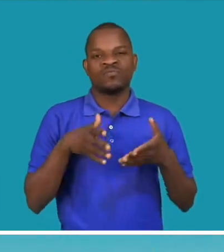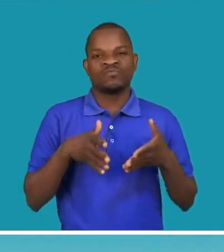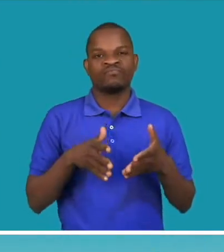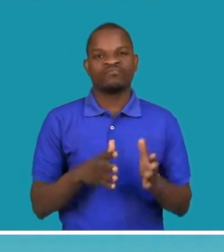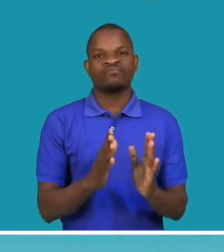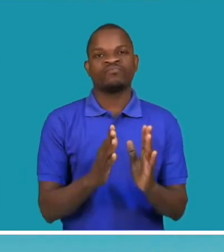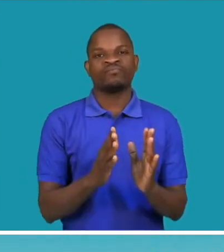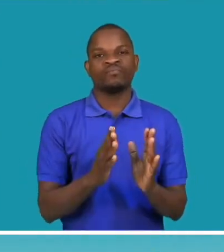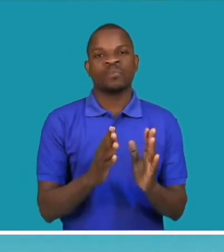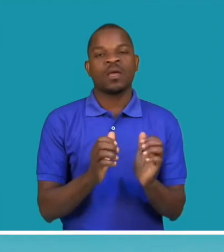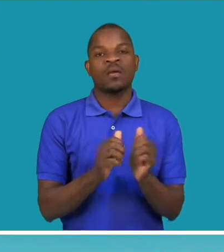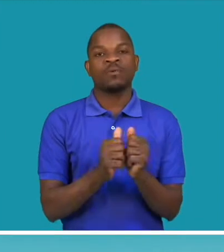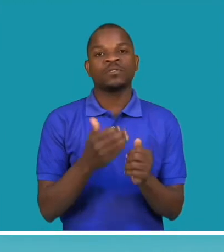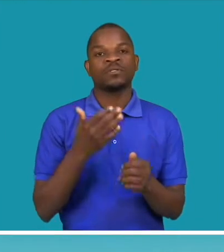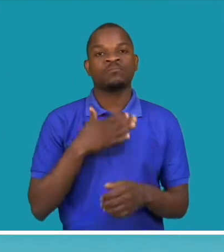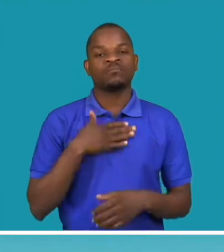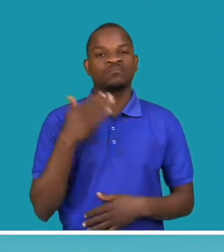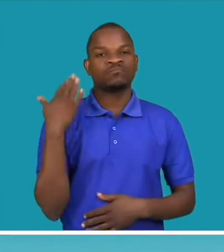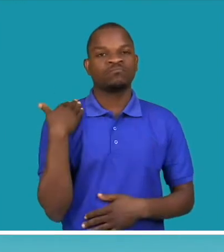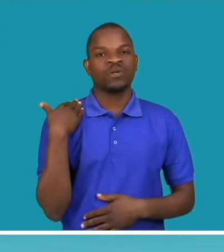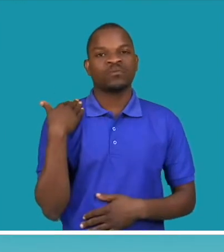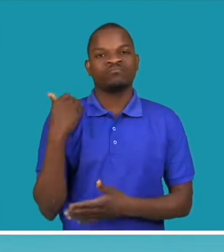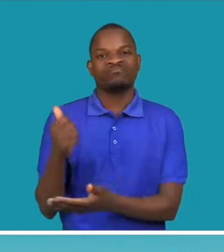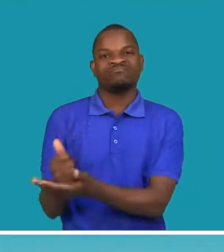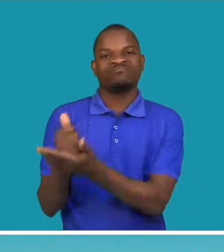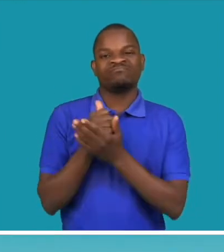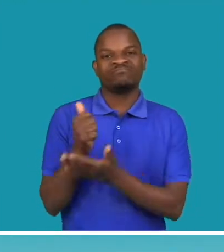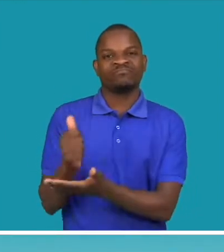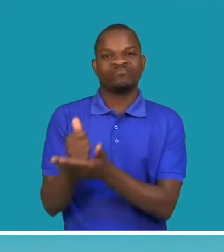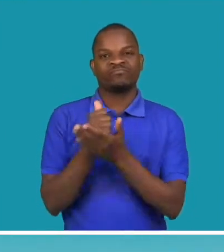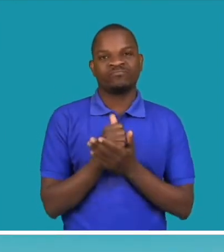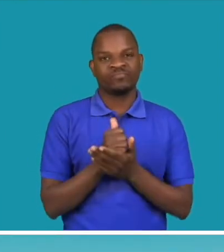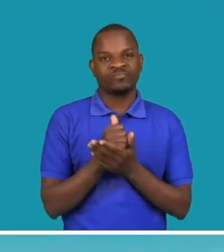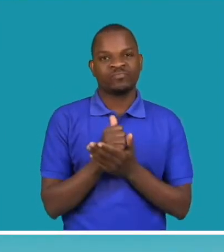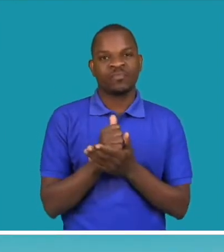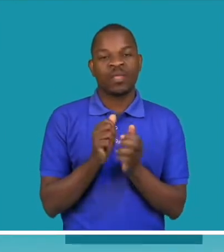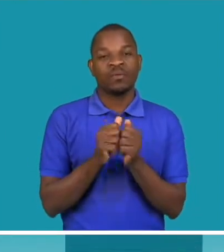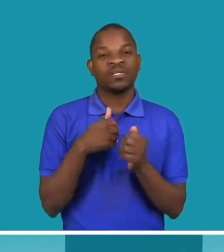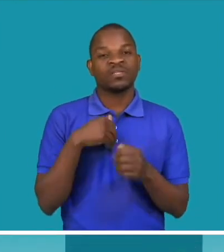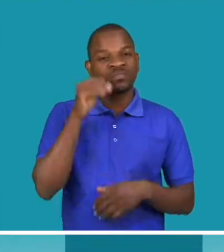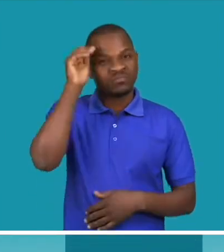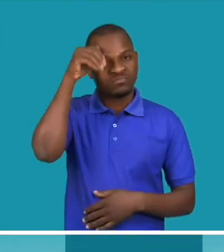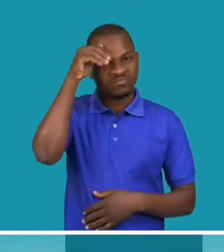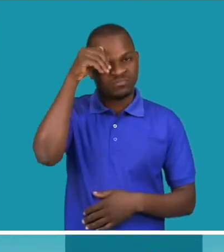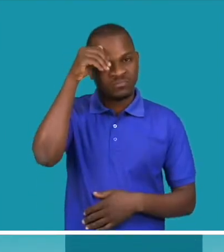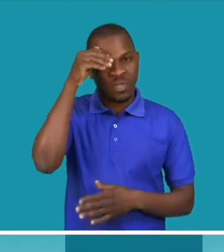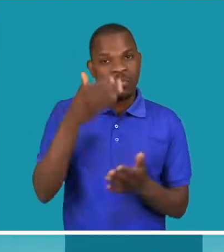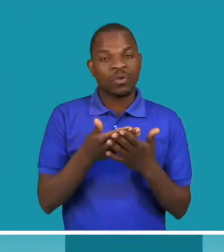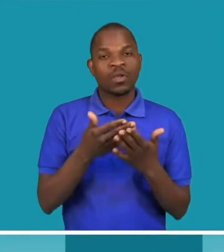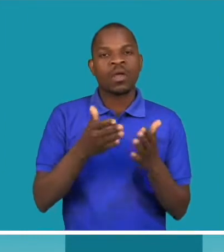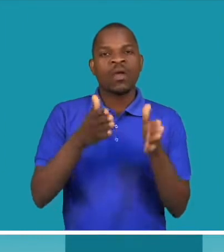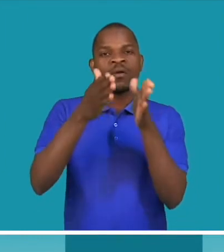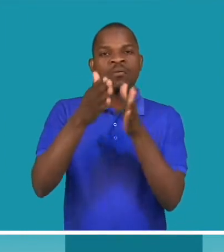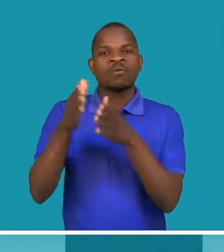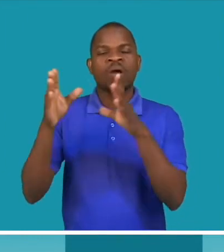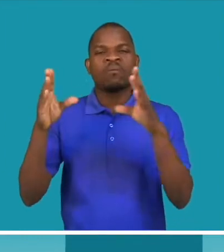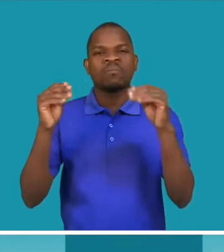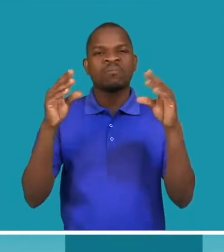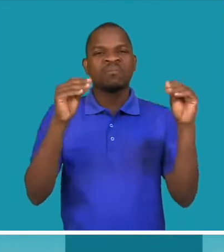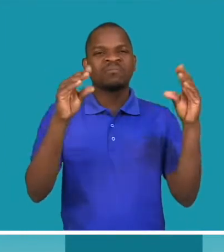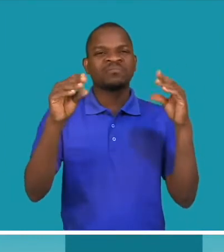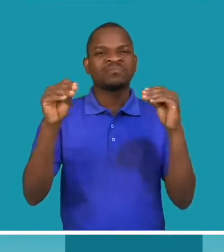cuidava de mim, era minha irmã mais nova. Eu com vergonha de que, quando as pessoas